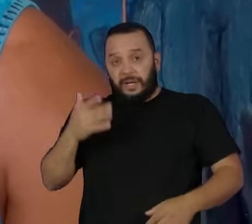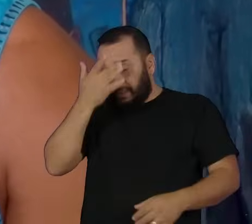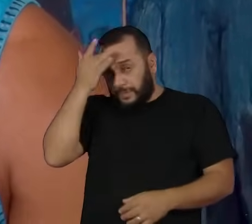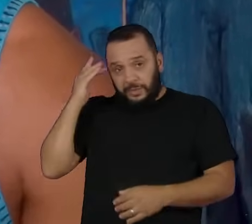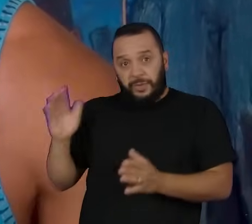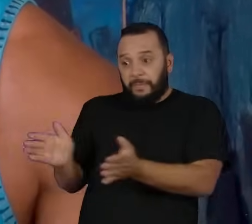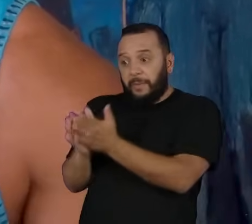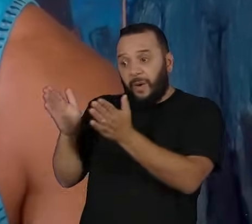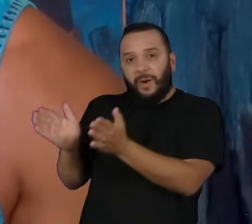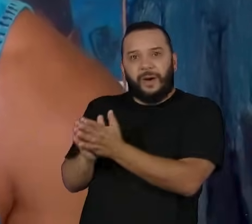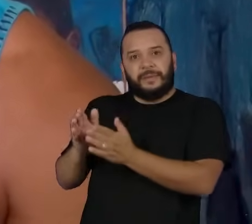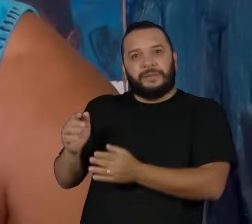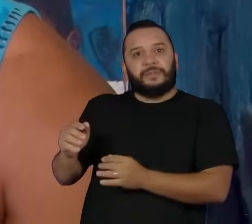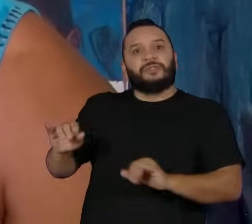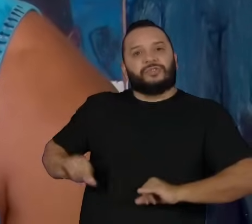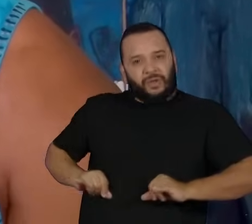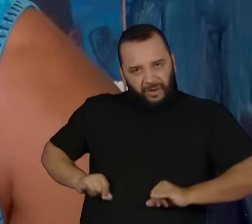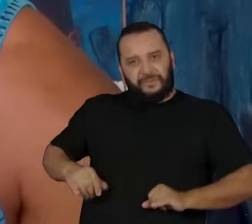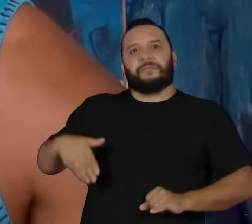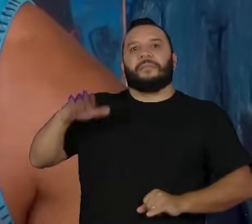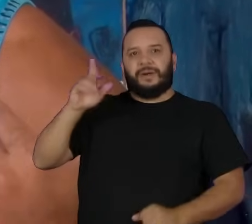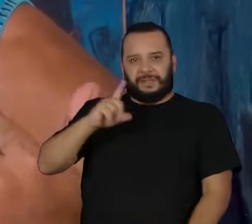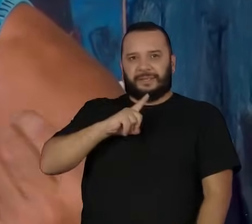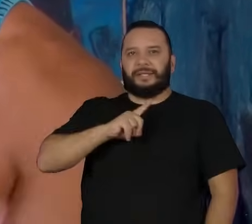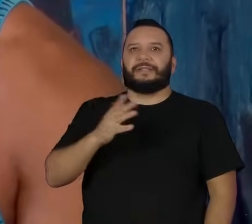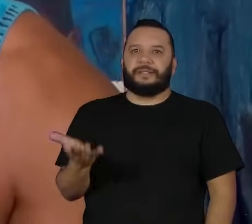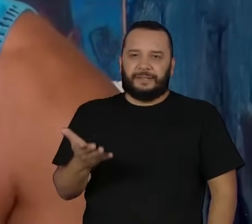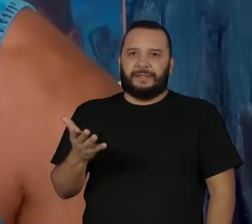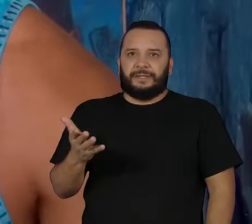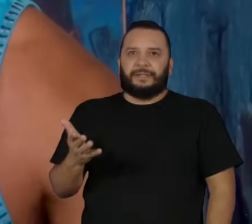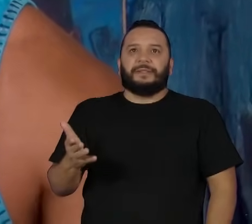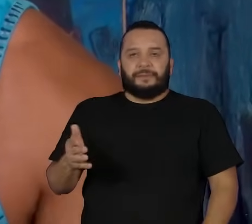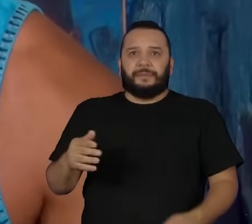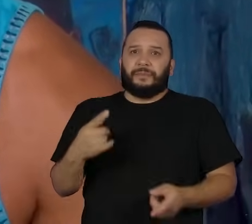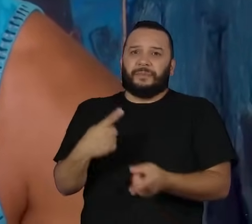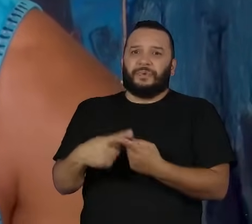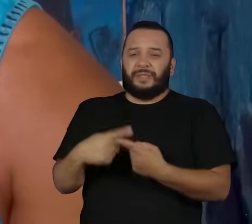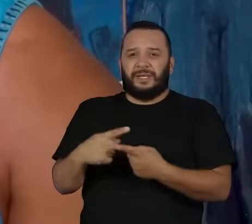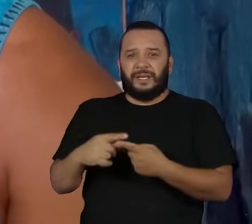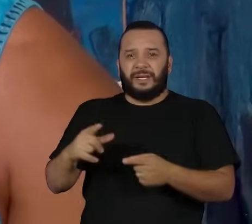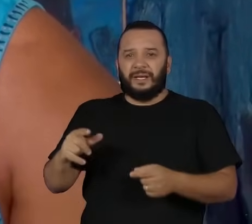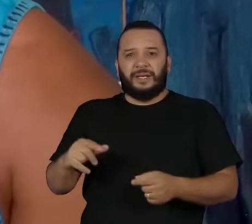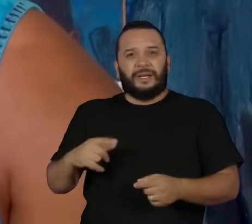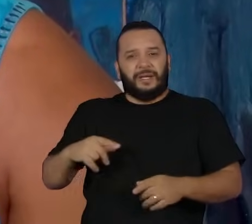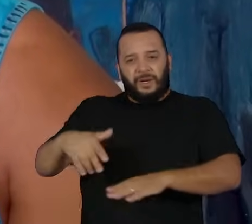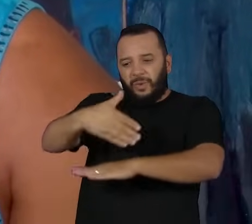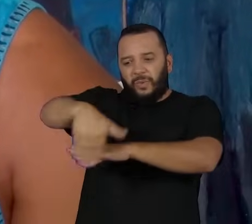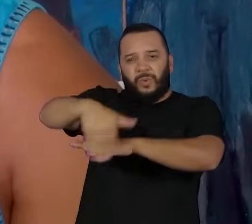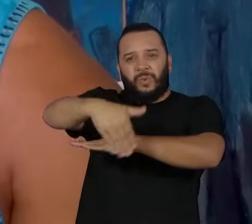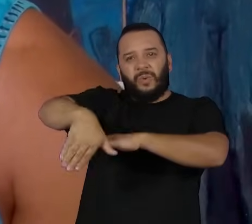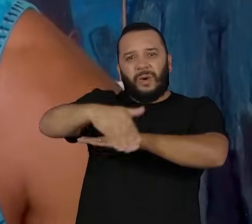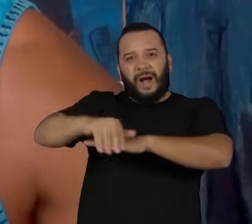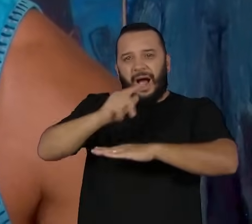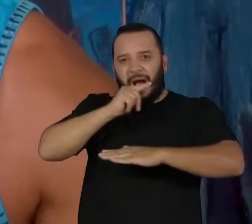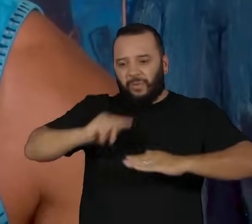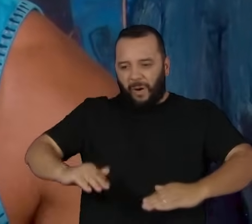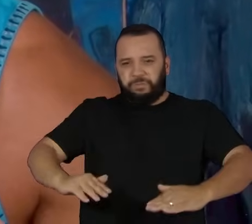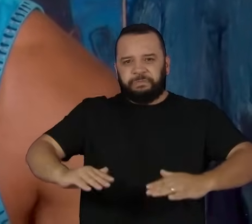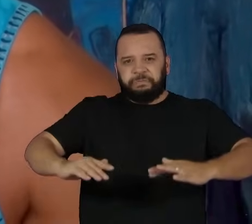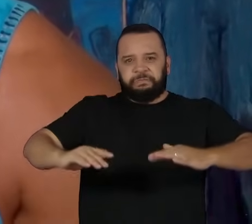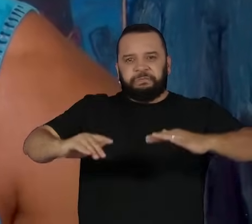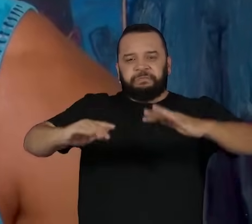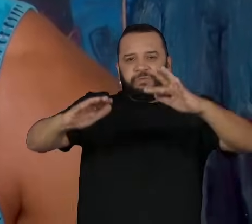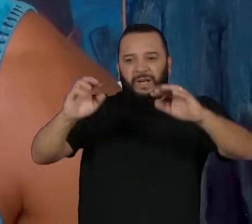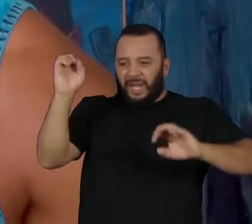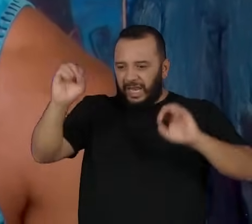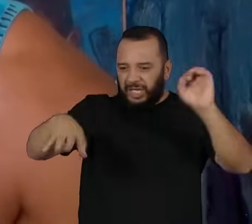e carentes, acho que sofrem mais com esse impacto. É quando entope as vias, enfim, e aí as partes mais alagadas e que tem